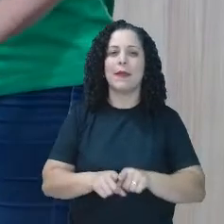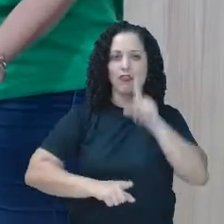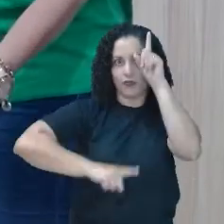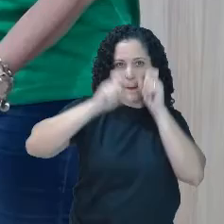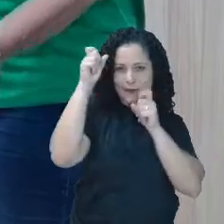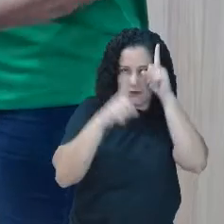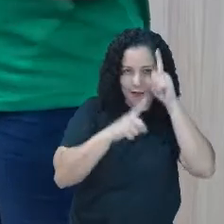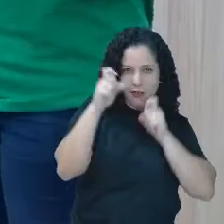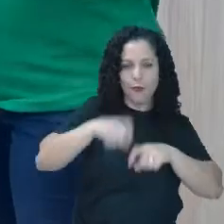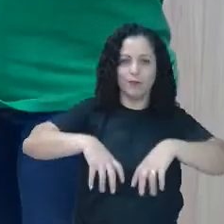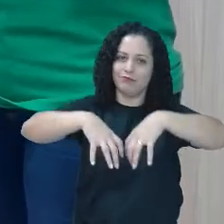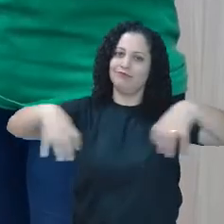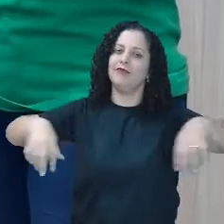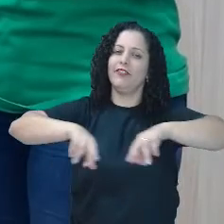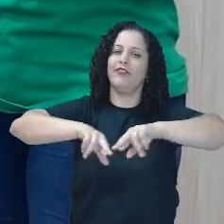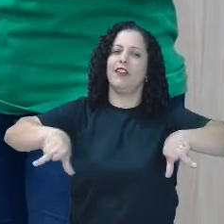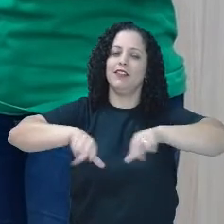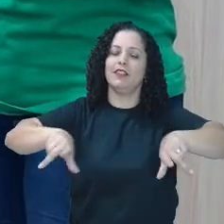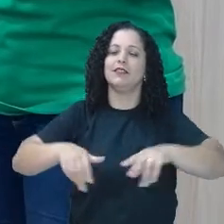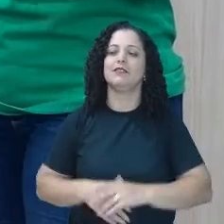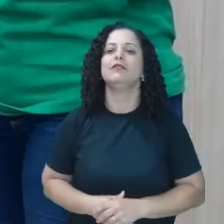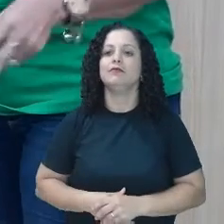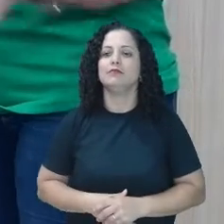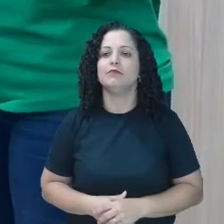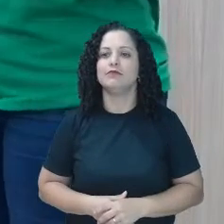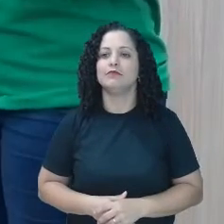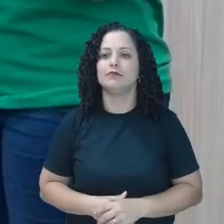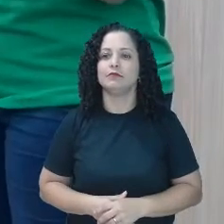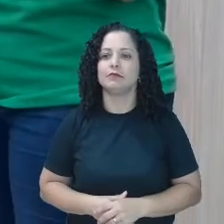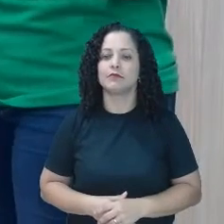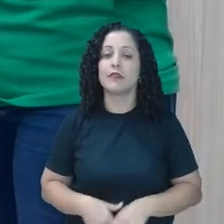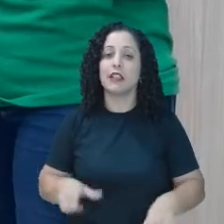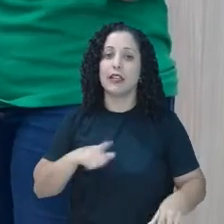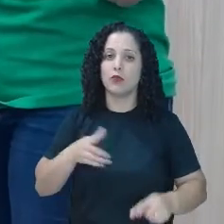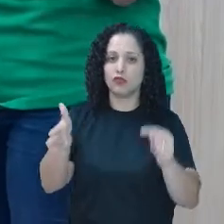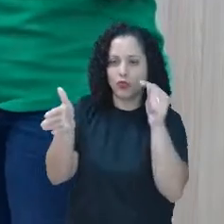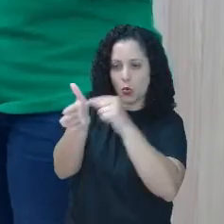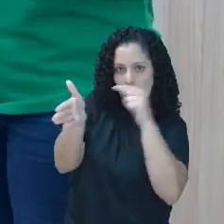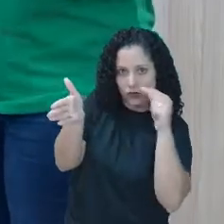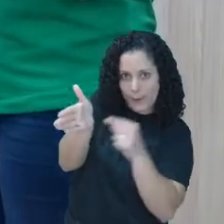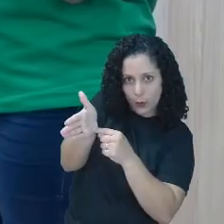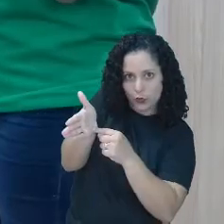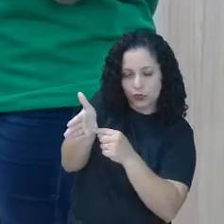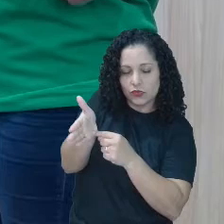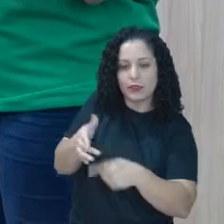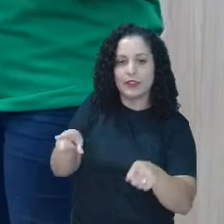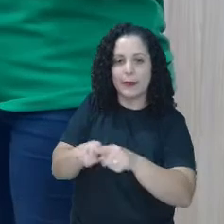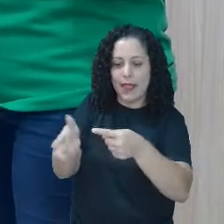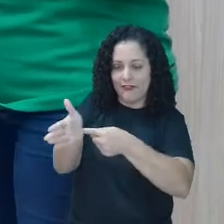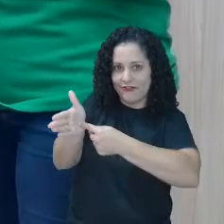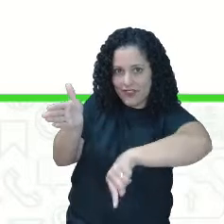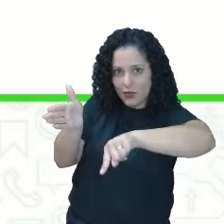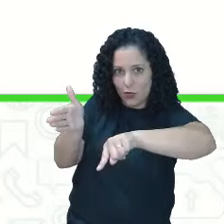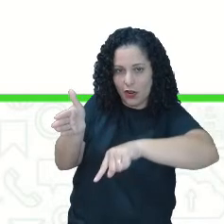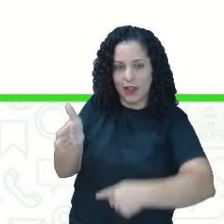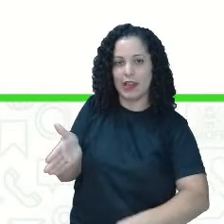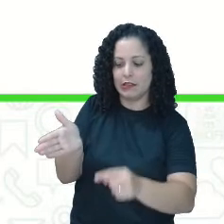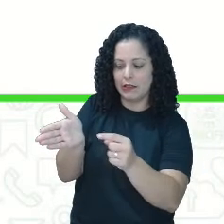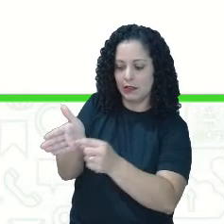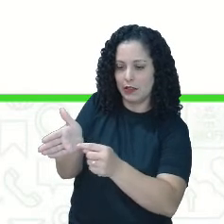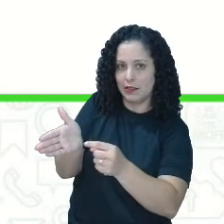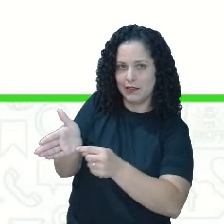voz. Os dois pontos, a vírgula, que é aquela pequena pausa,